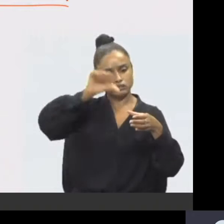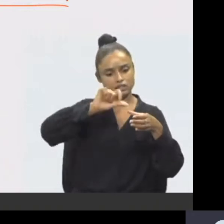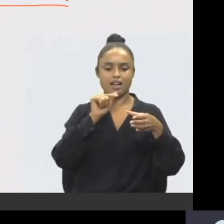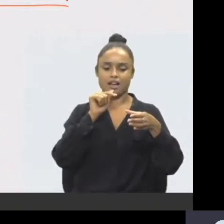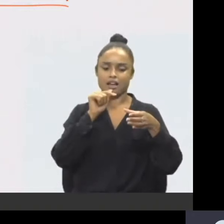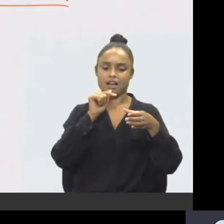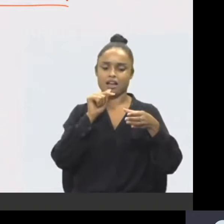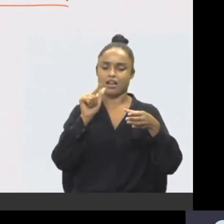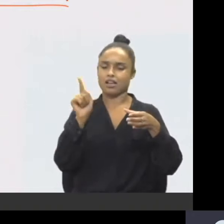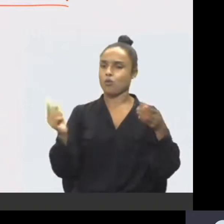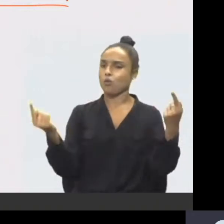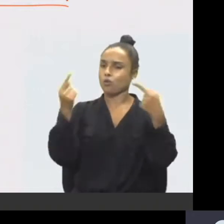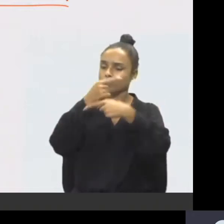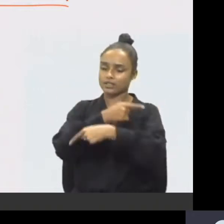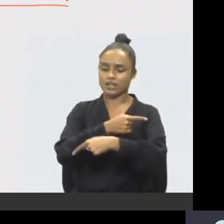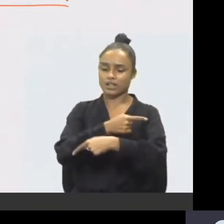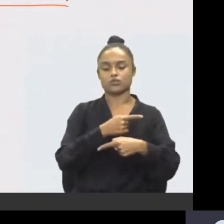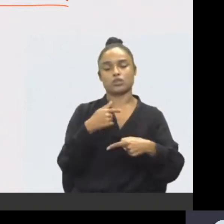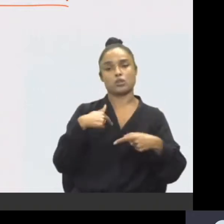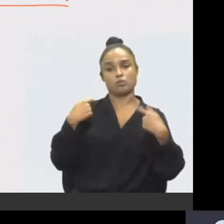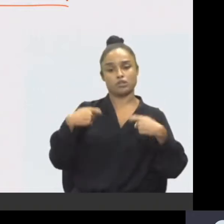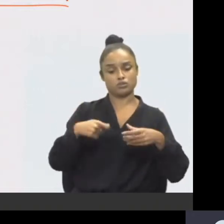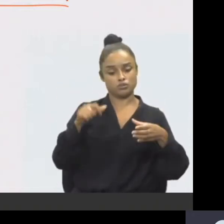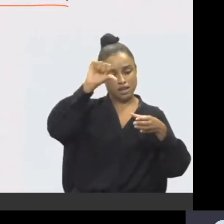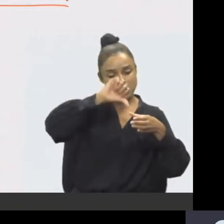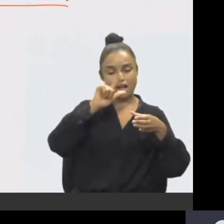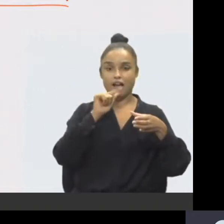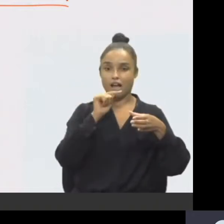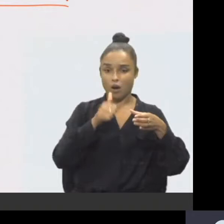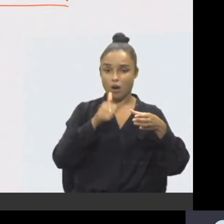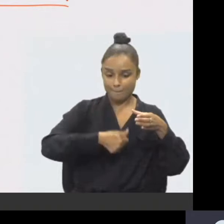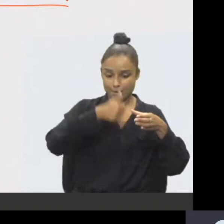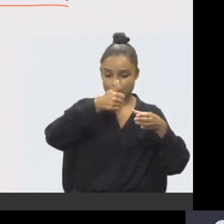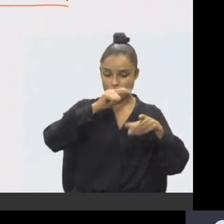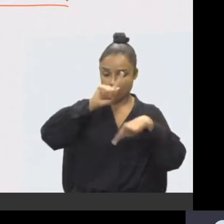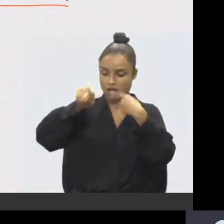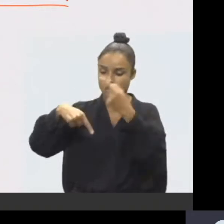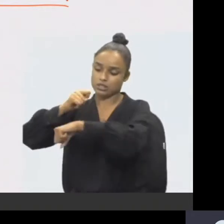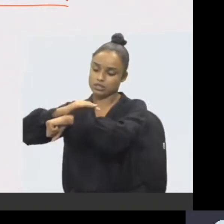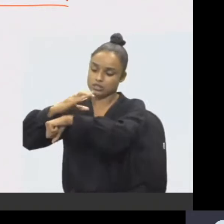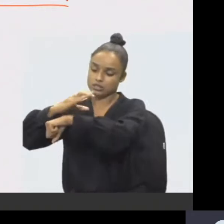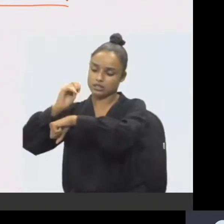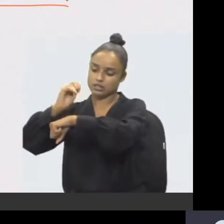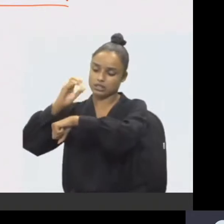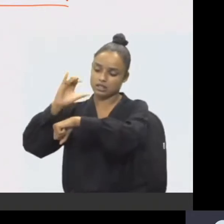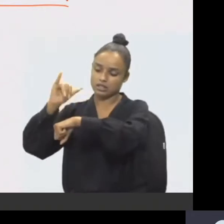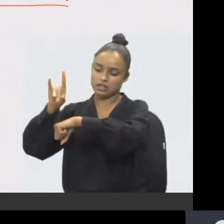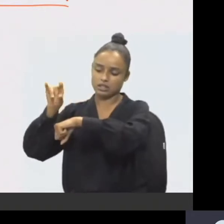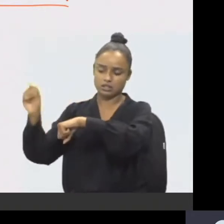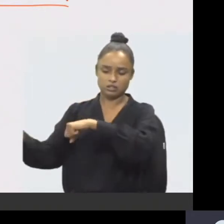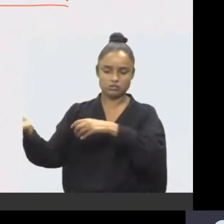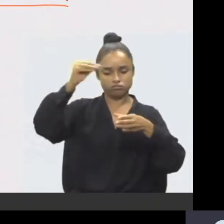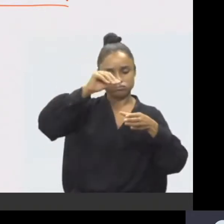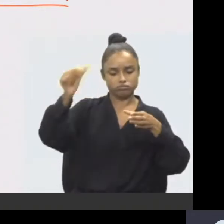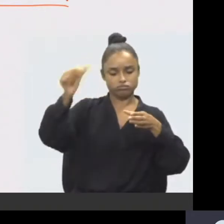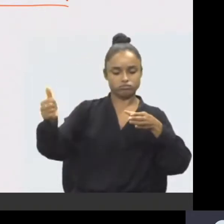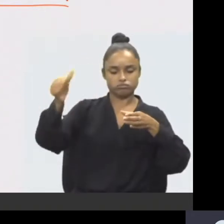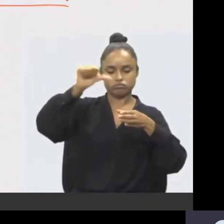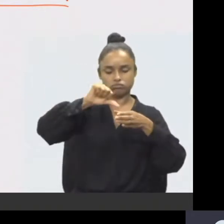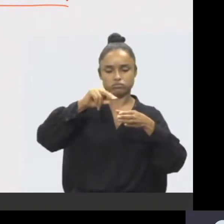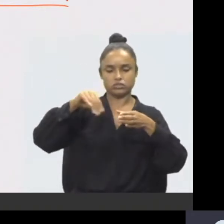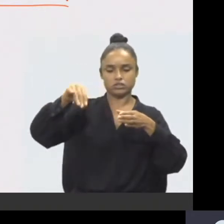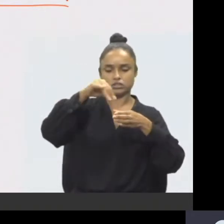ácido sobre a água. Então, desse modo, nós adicionamos o sal. Em seguida, nós colocamos aproximadamente 5 ml de